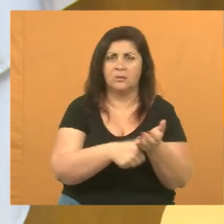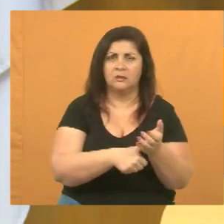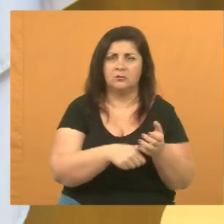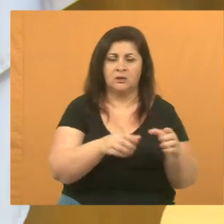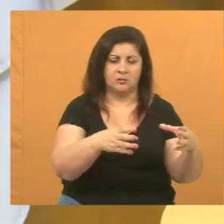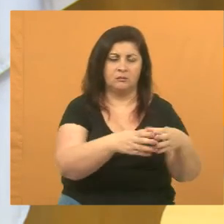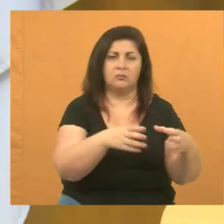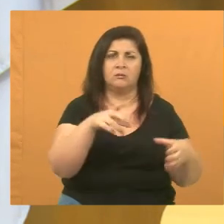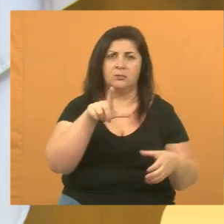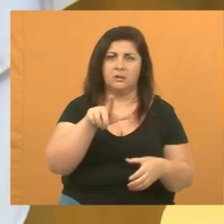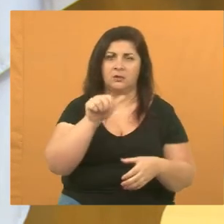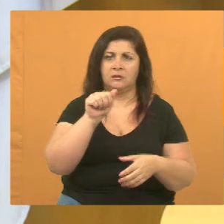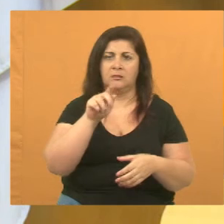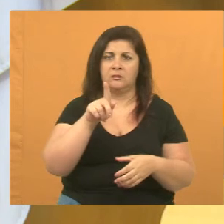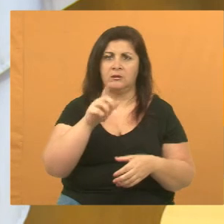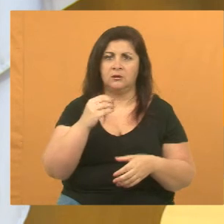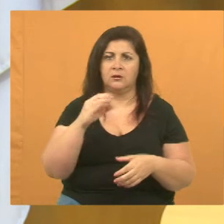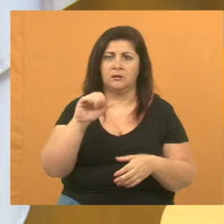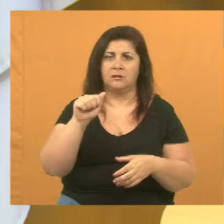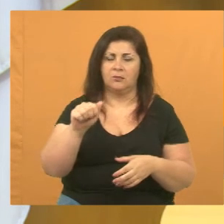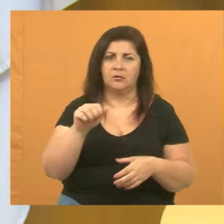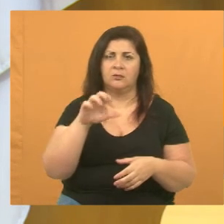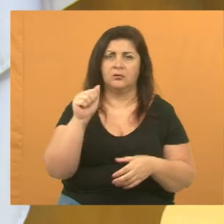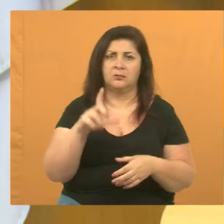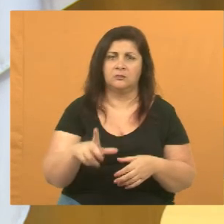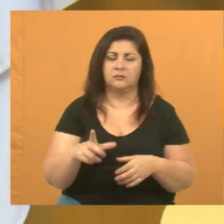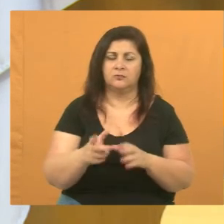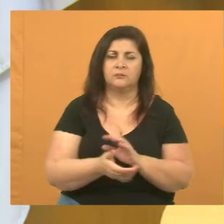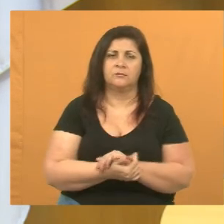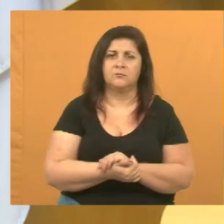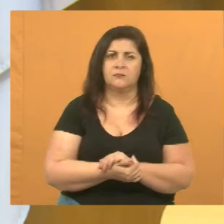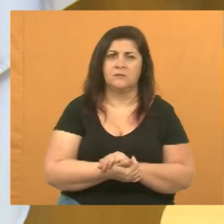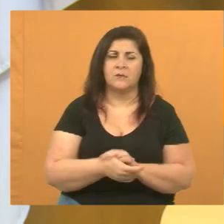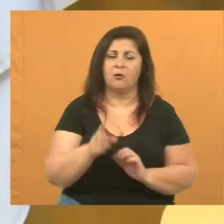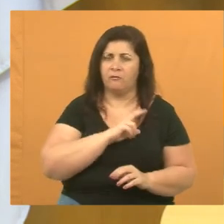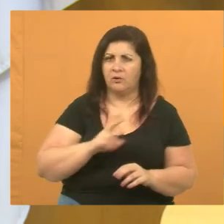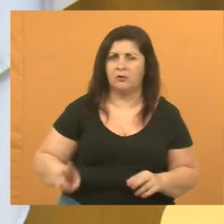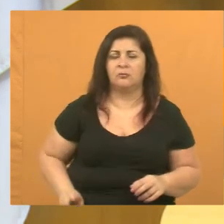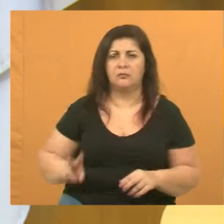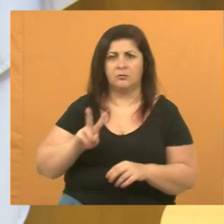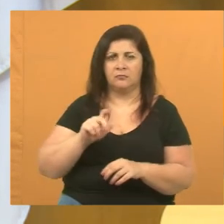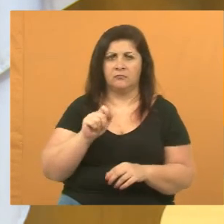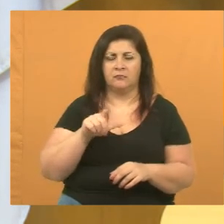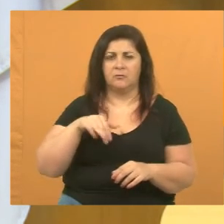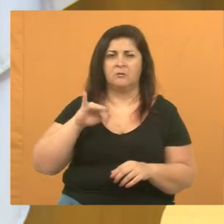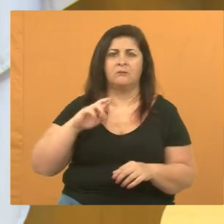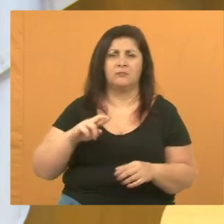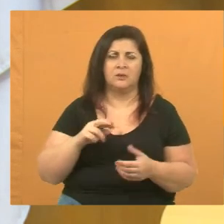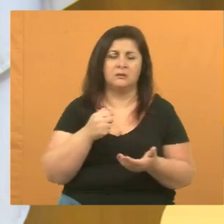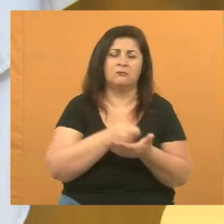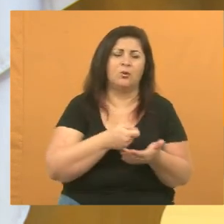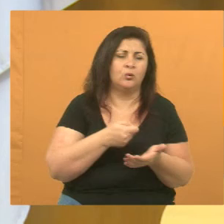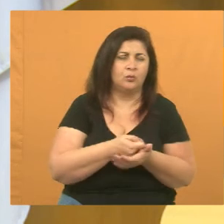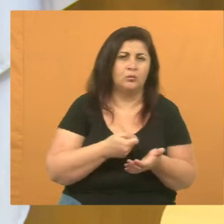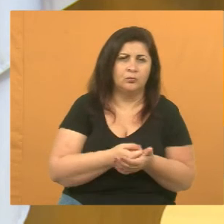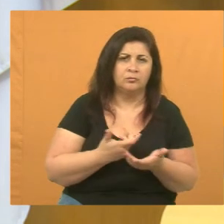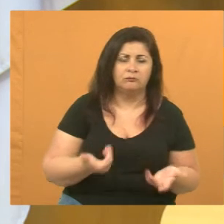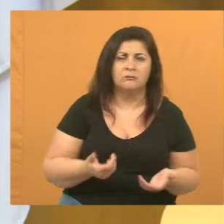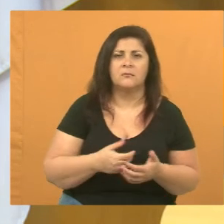um pedido antigo aí do vereador, uma luta aí do nosso vereador Valmir do Meia Lua. Tivemos a